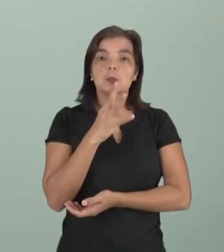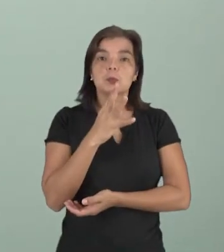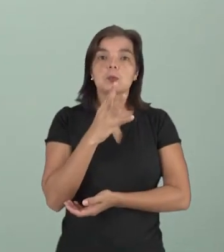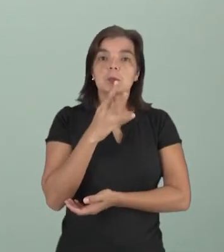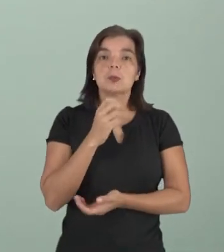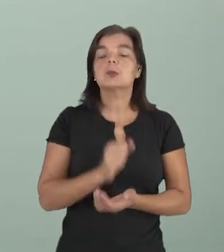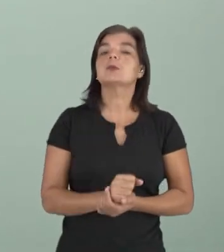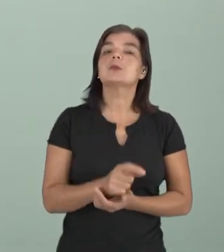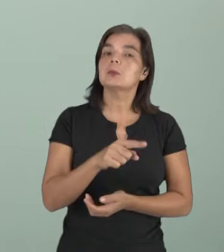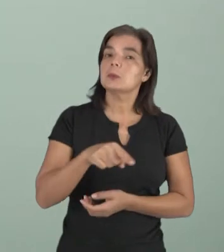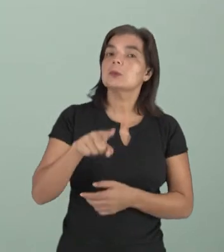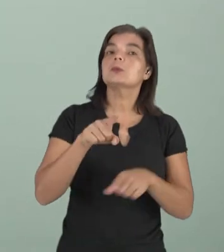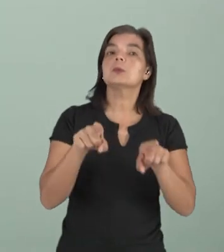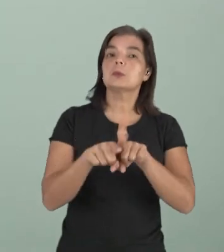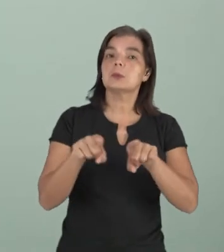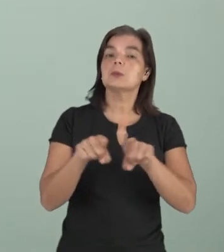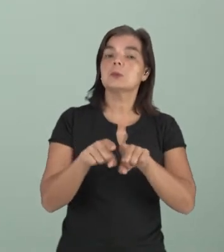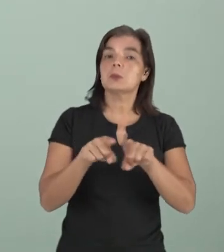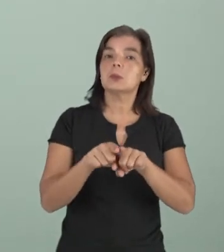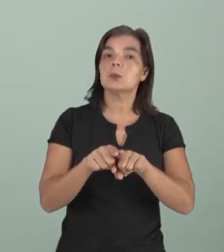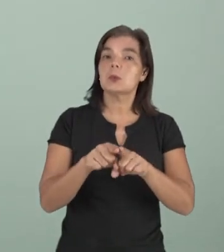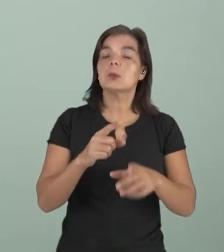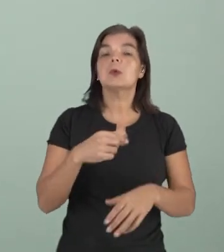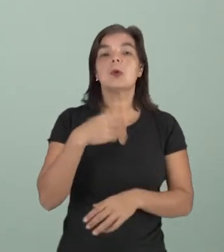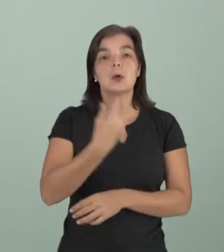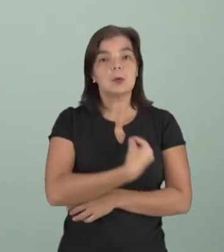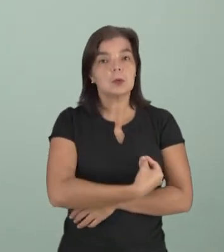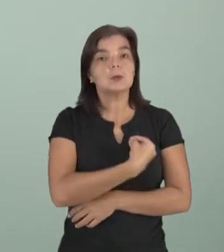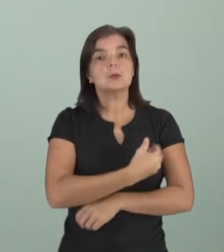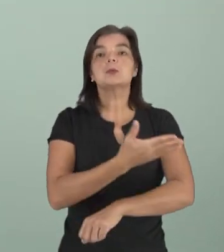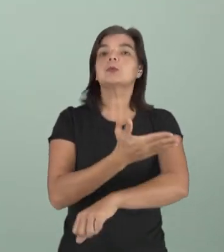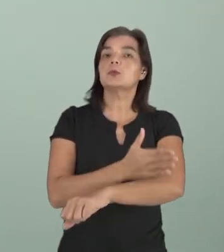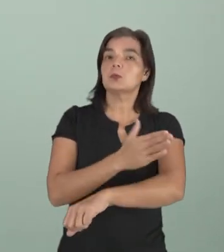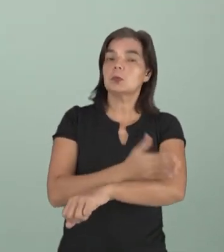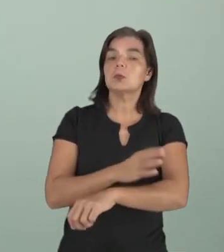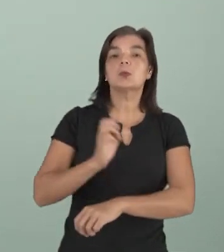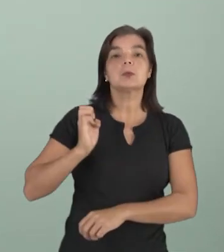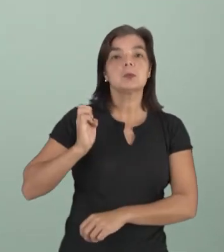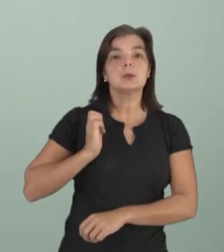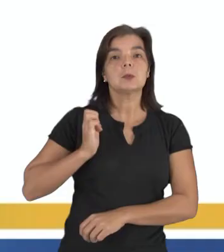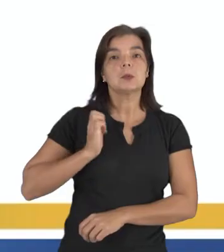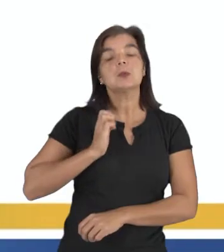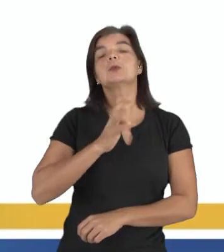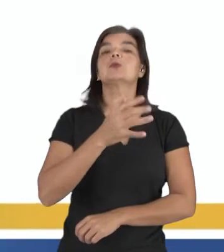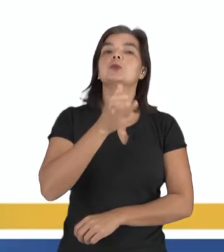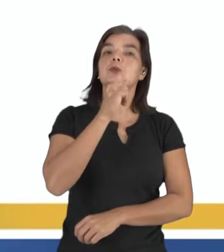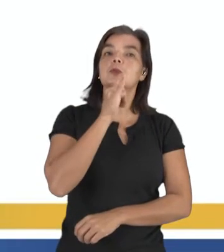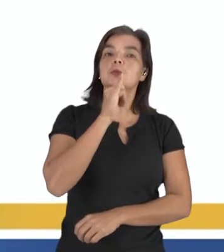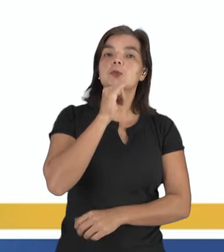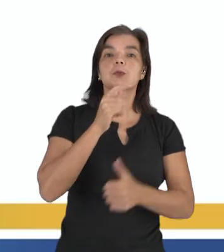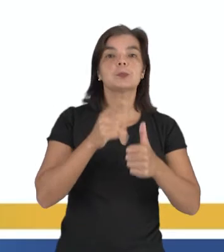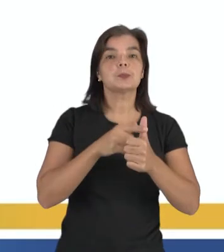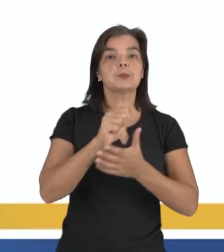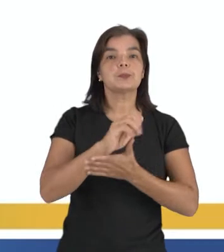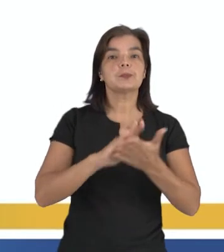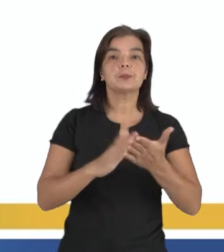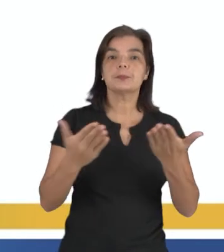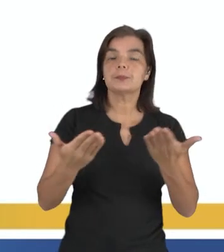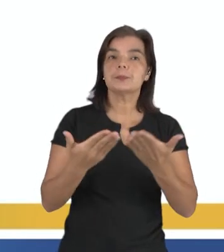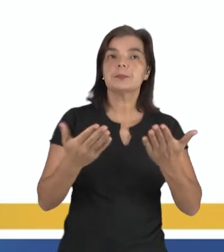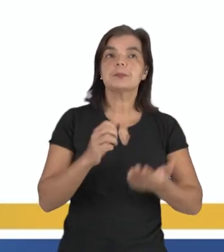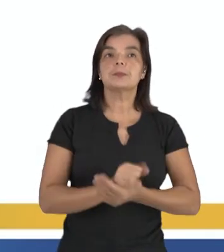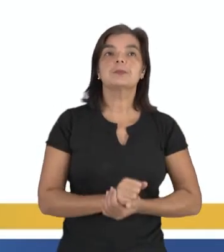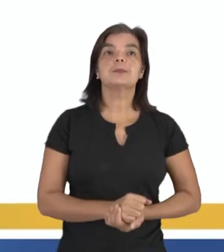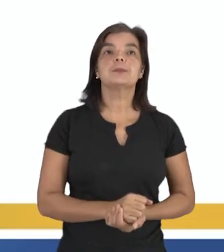conhece, você também, isso tem repercussões na vida prática, na vida ética, por exemplo. Vamos para a nossa primeira atividade aqui,